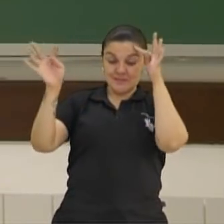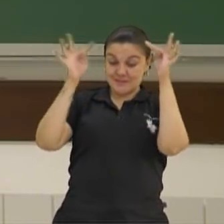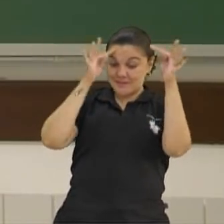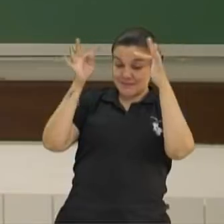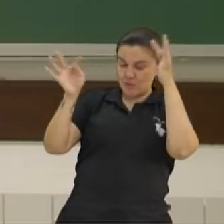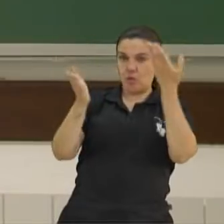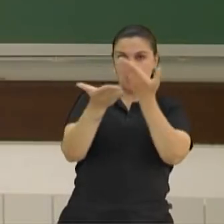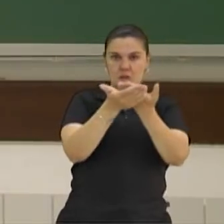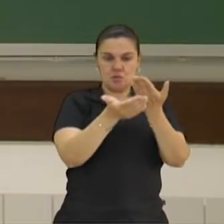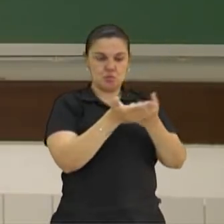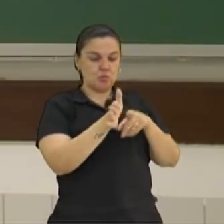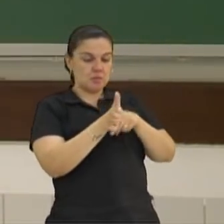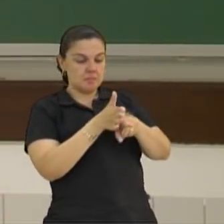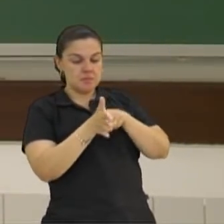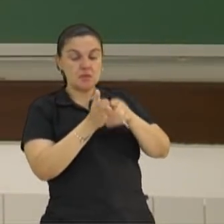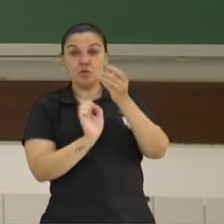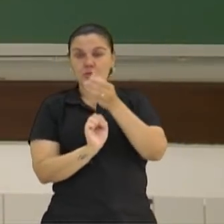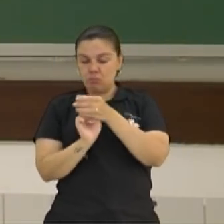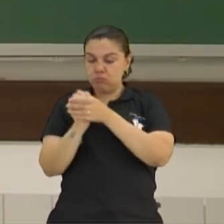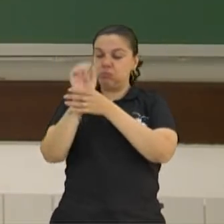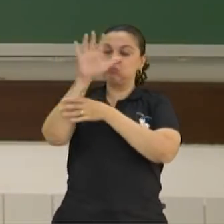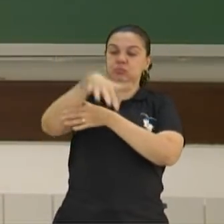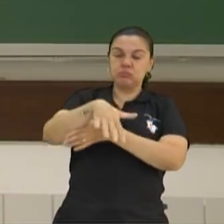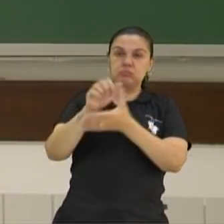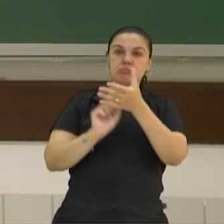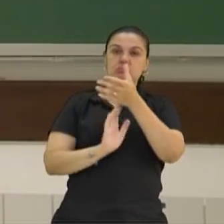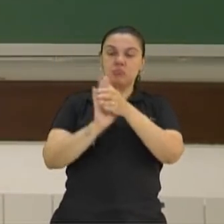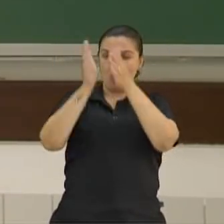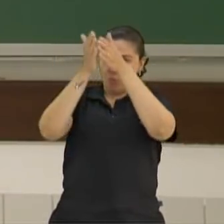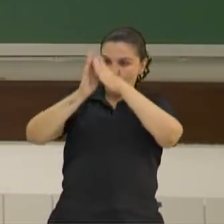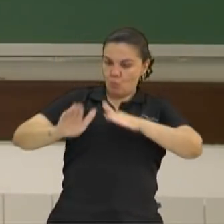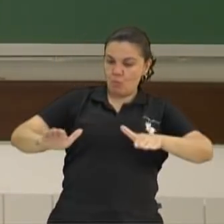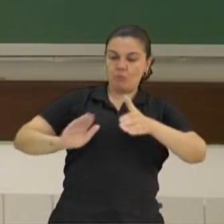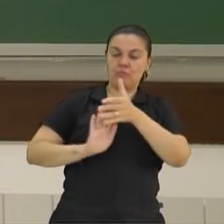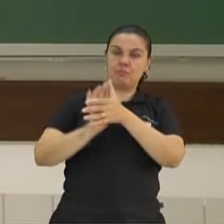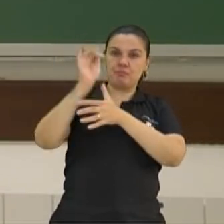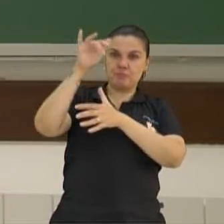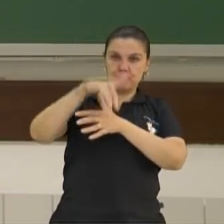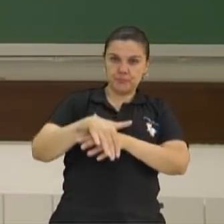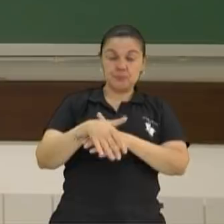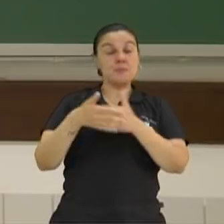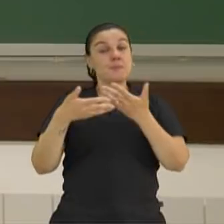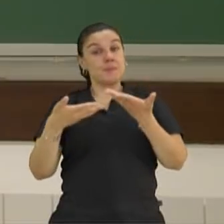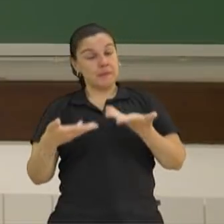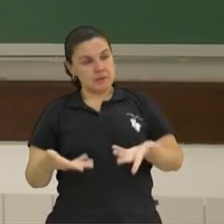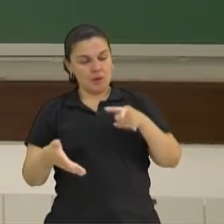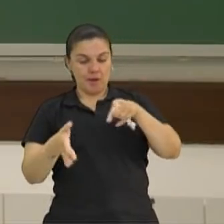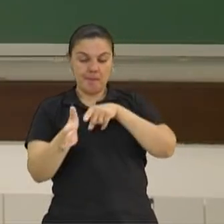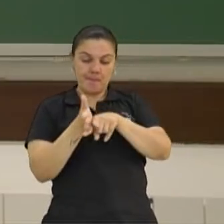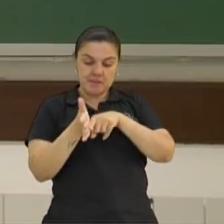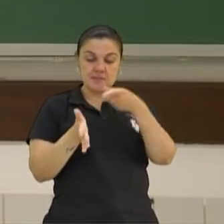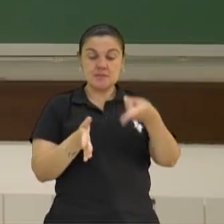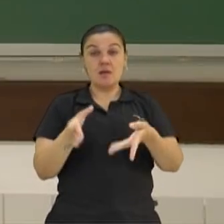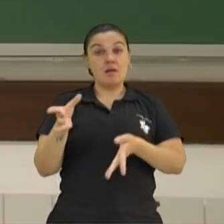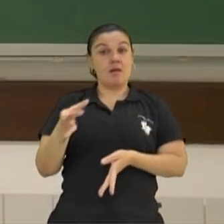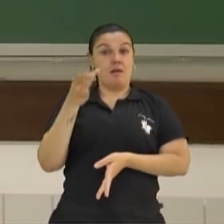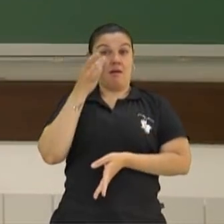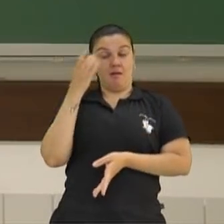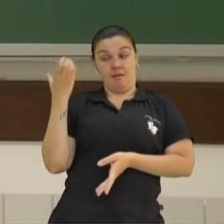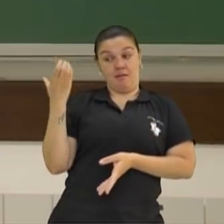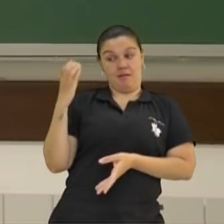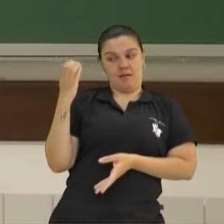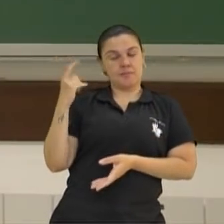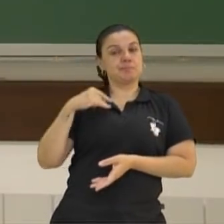os estudos do material expelido de dentro dos vulcões, das erupções vulcânicas, levam a ciência